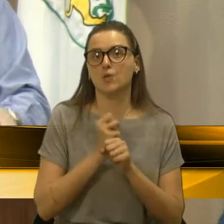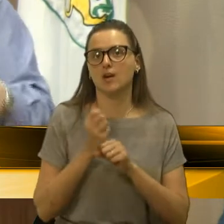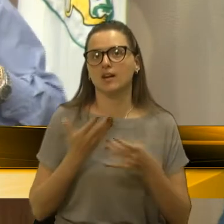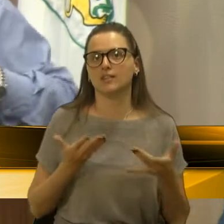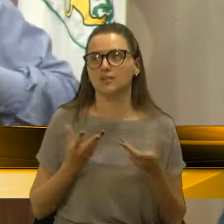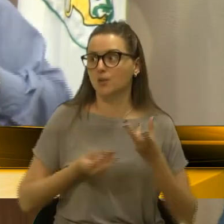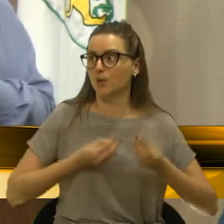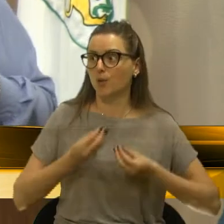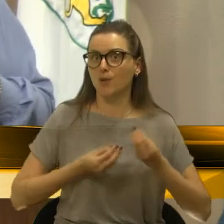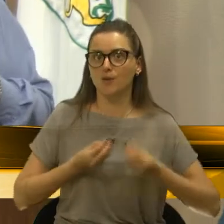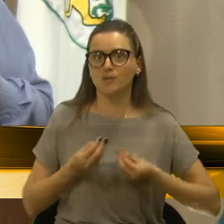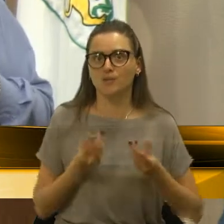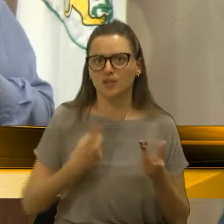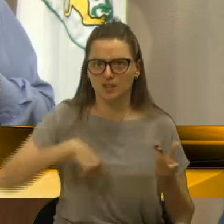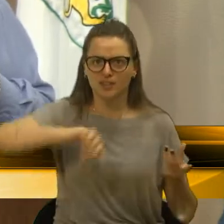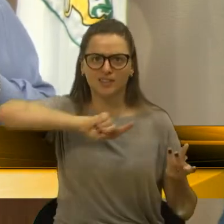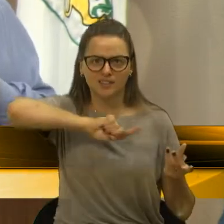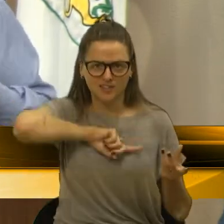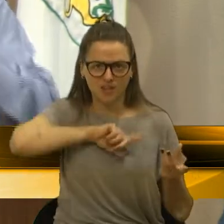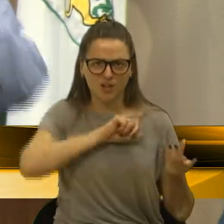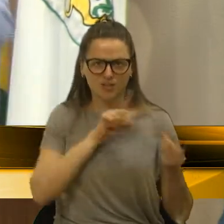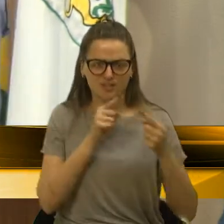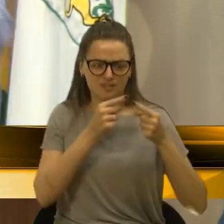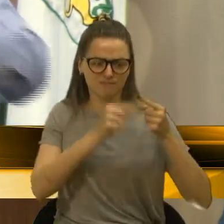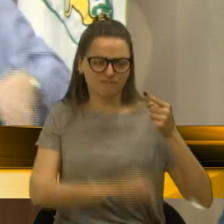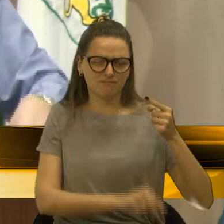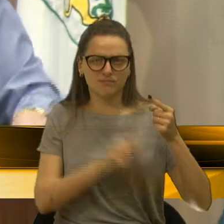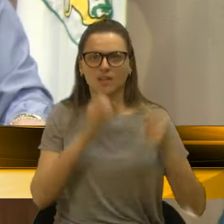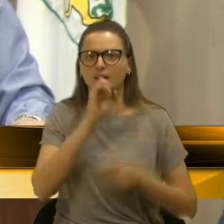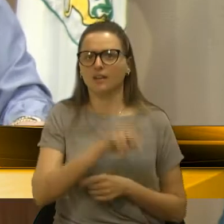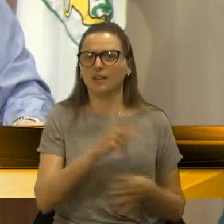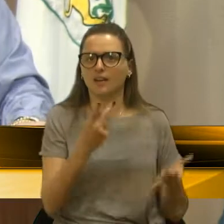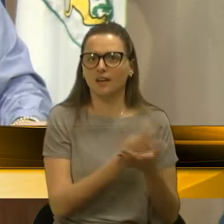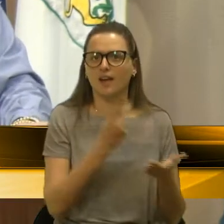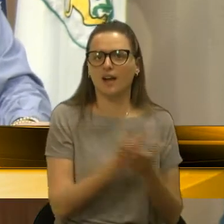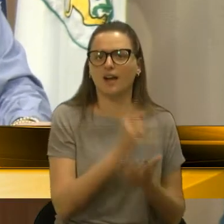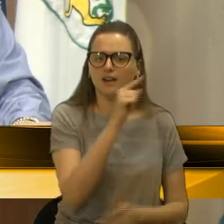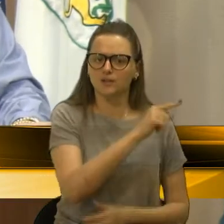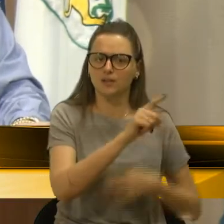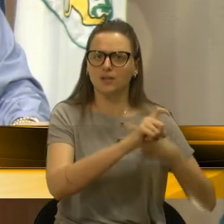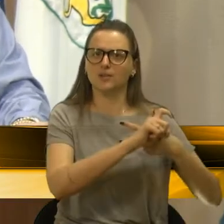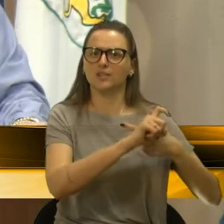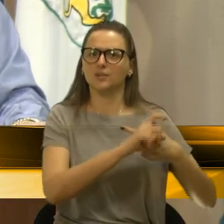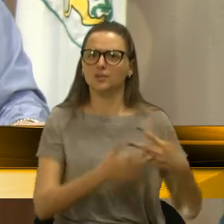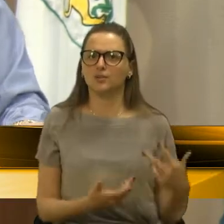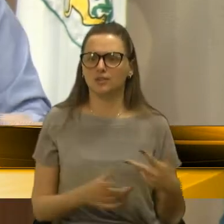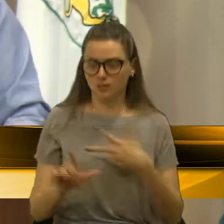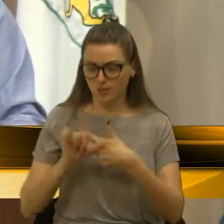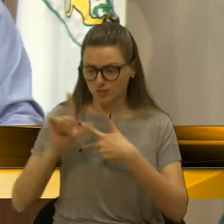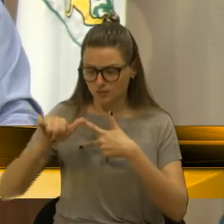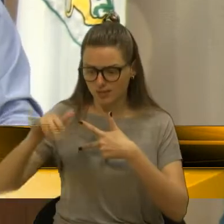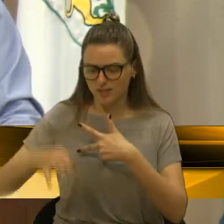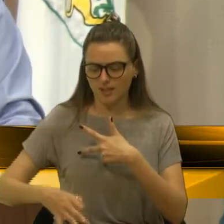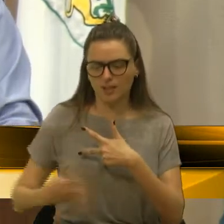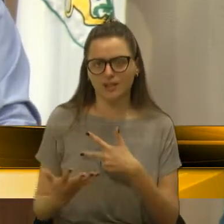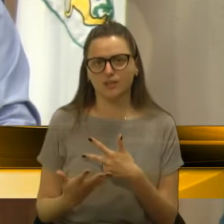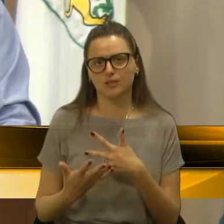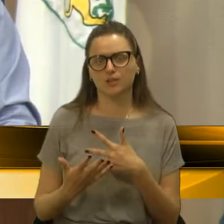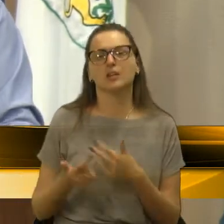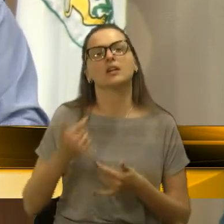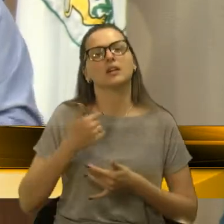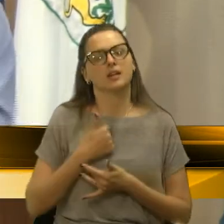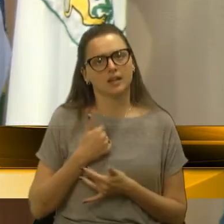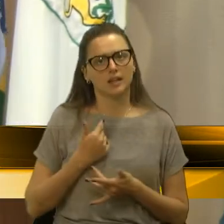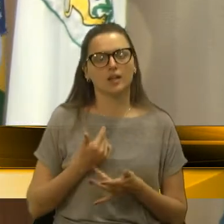Só que nós é que estamos fora da casinha? Não, quem está fora da casinha é o lado de lá. Né? Nesse sentido que eu, em